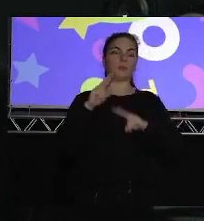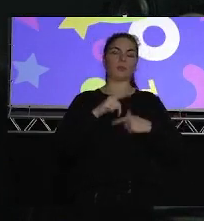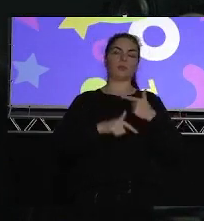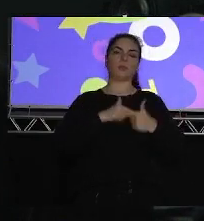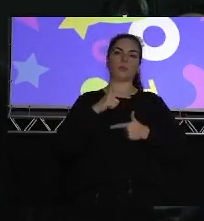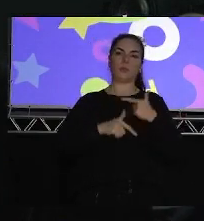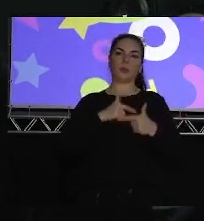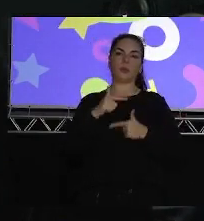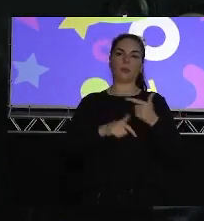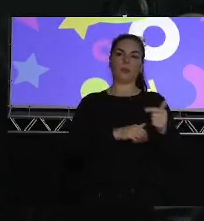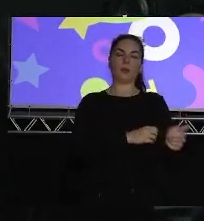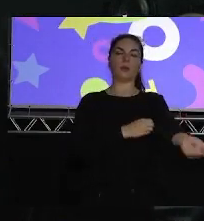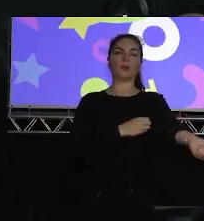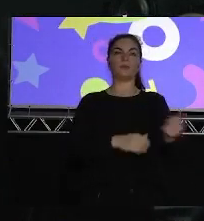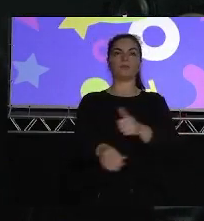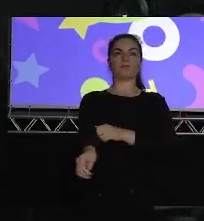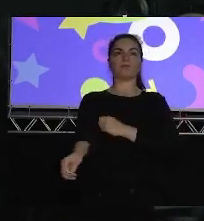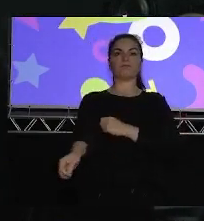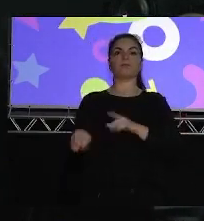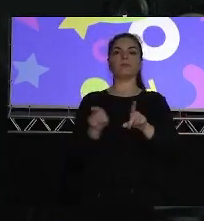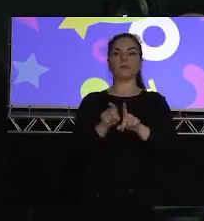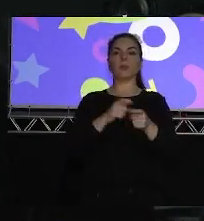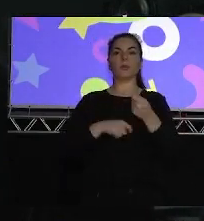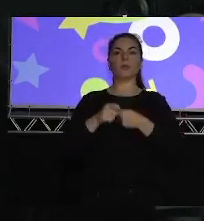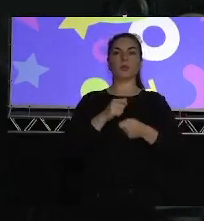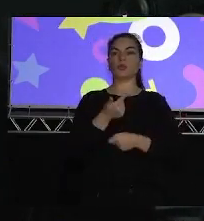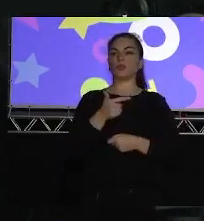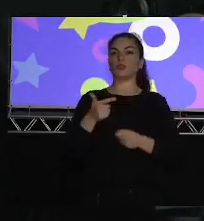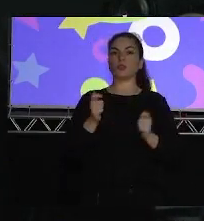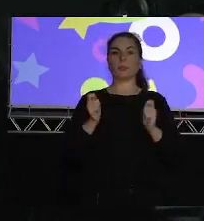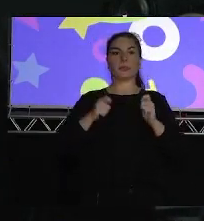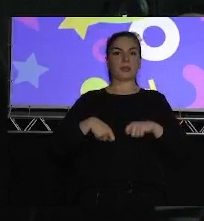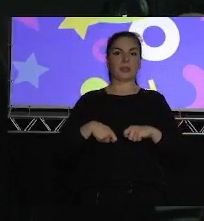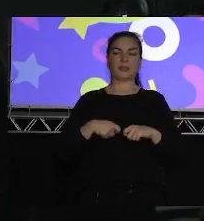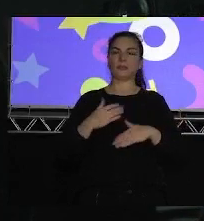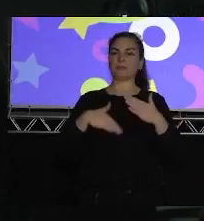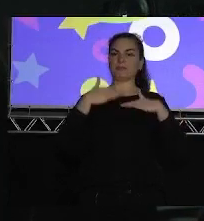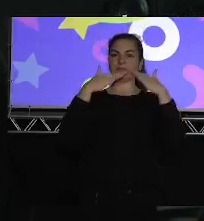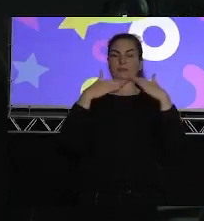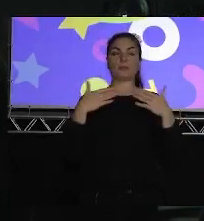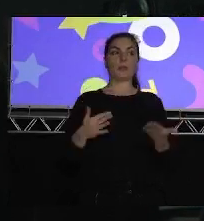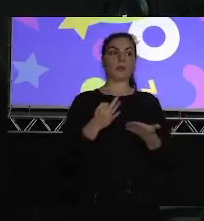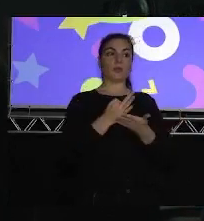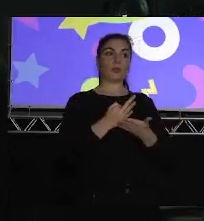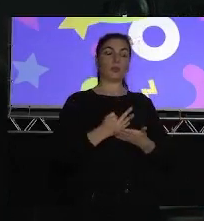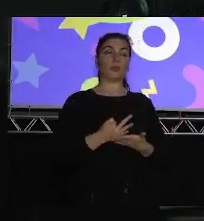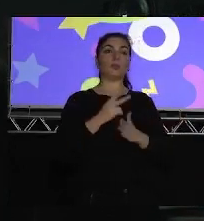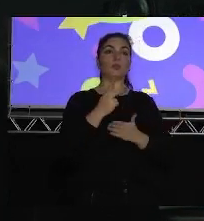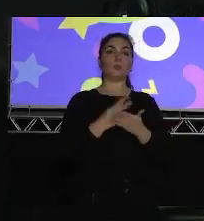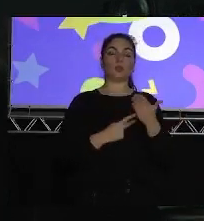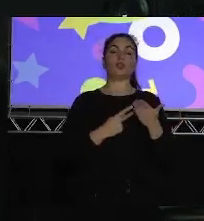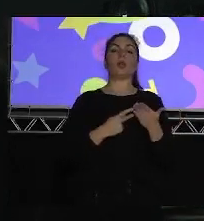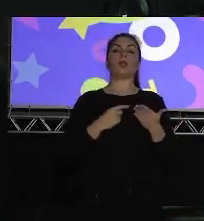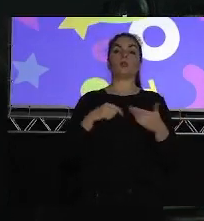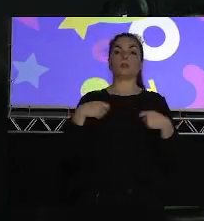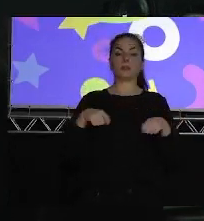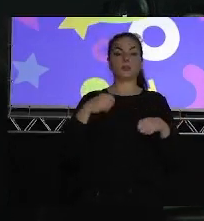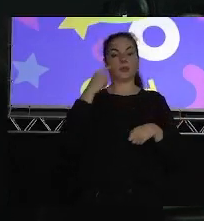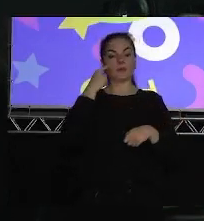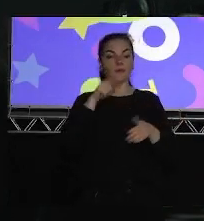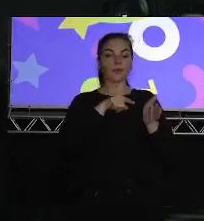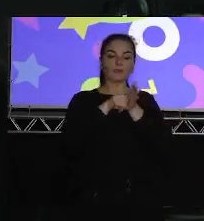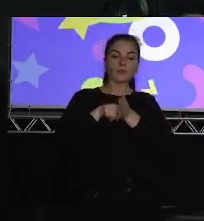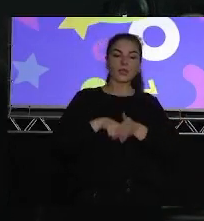em progresso. O negócio não tinha competência para gerir, então... esses fornecedores e projetos de IT, nem analisar riscos,